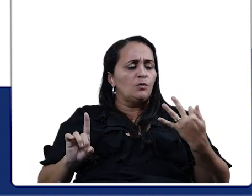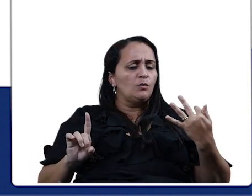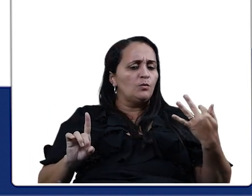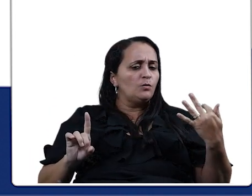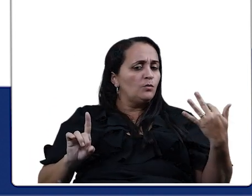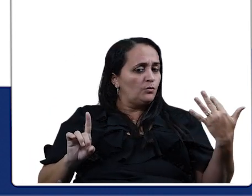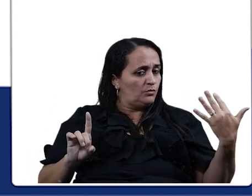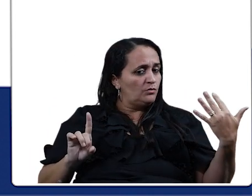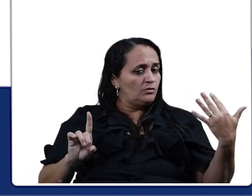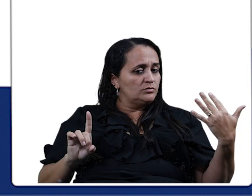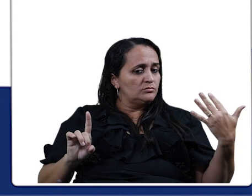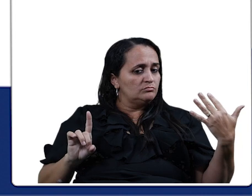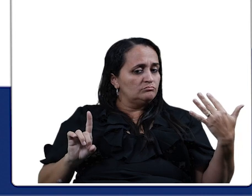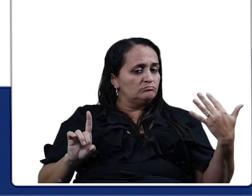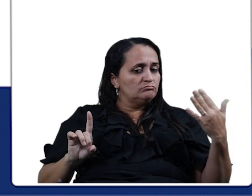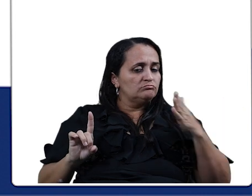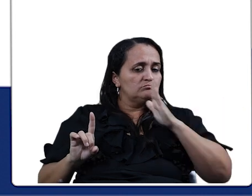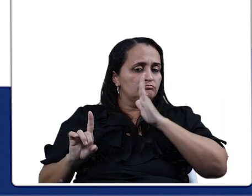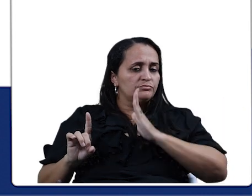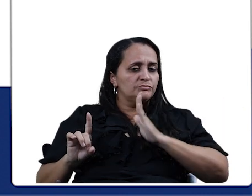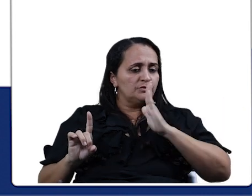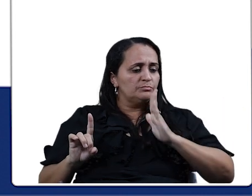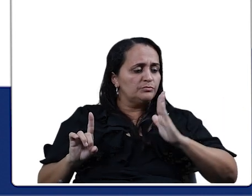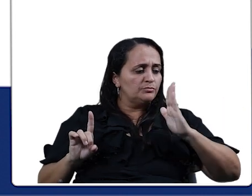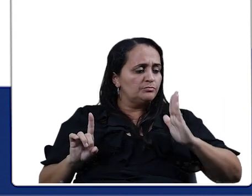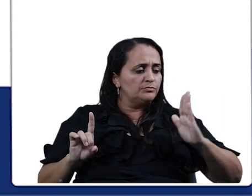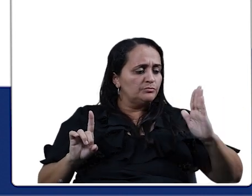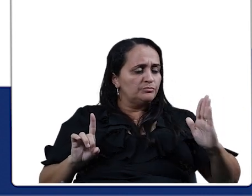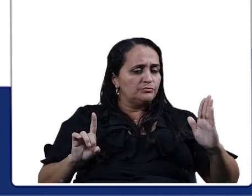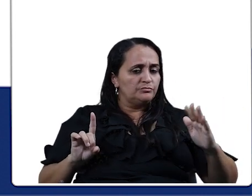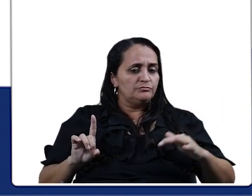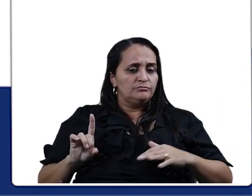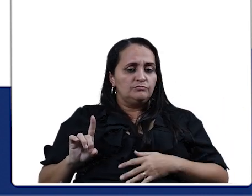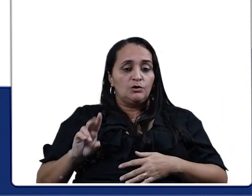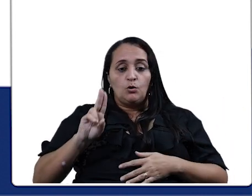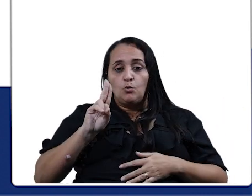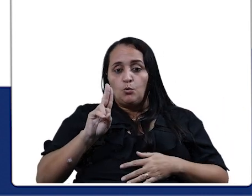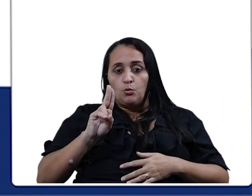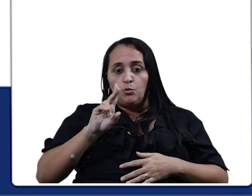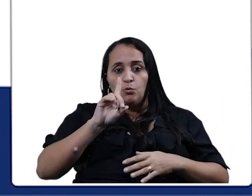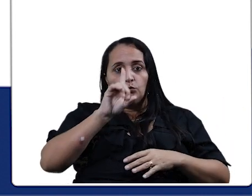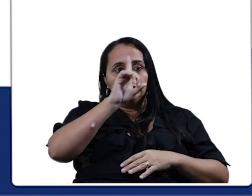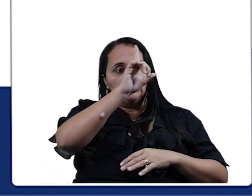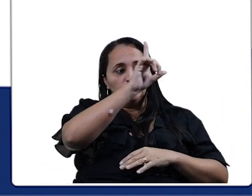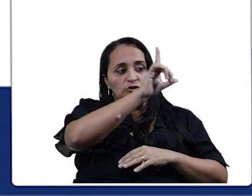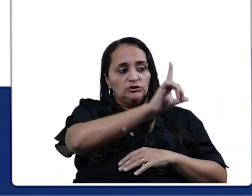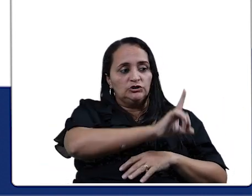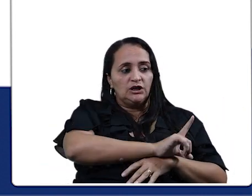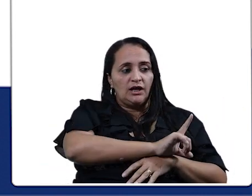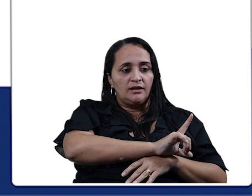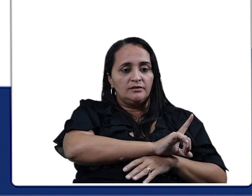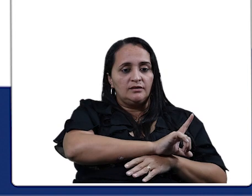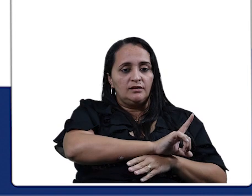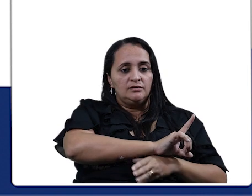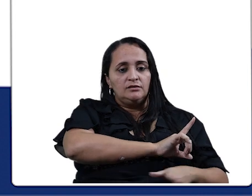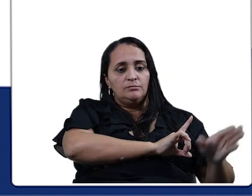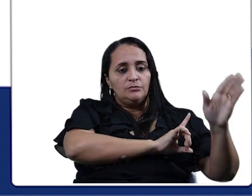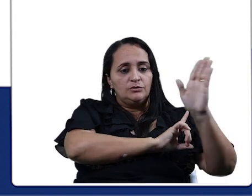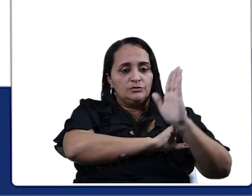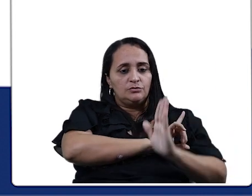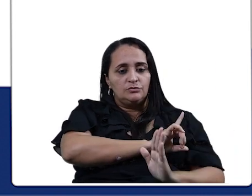do número do sistema decimal nas hastes subsequentes, ou seja, eu começo aqui e continuo